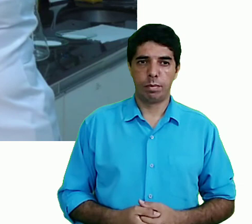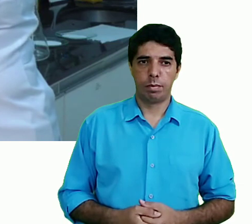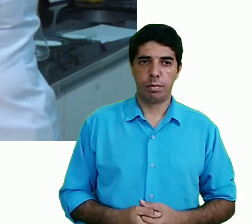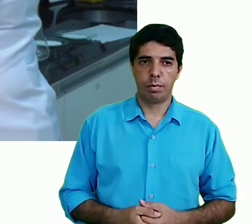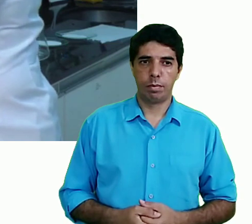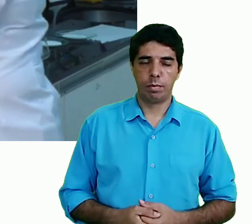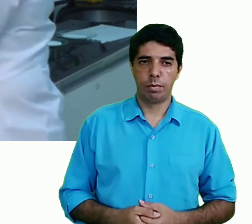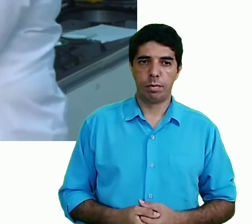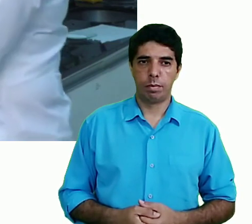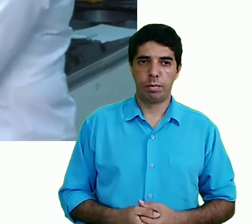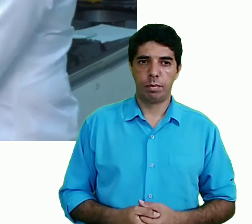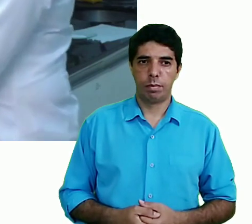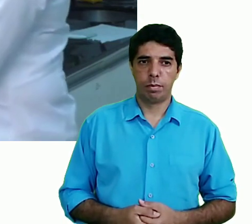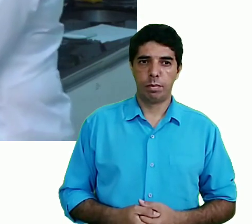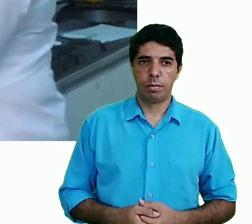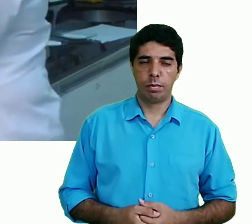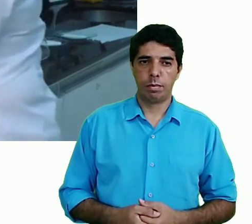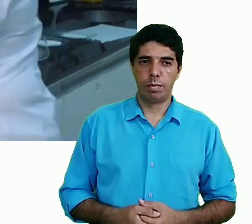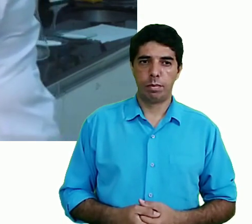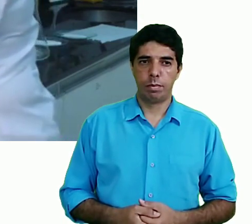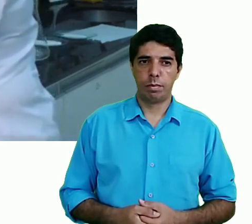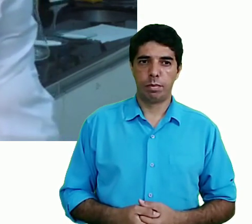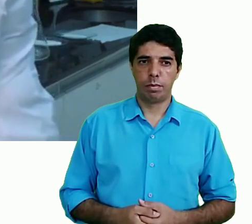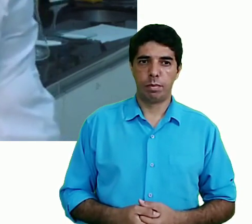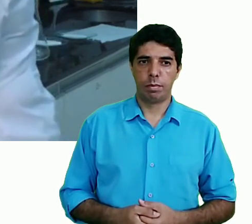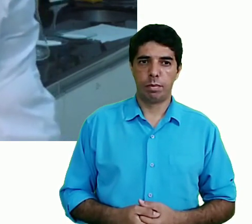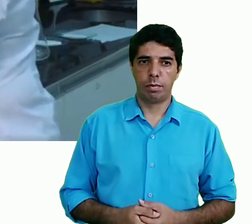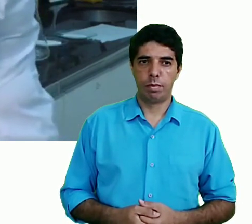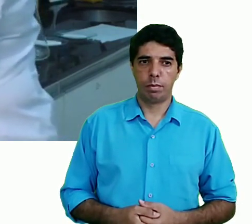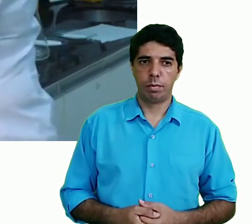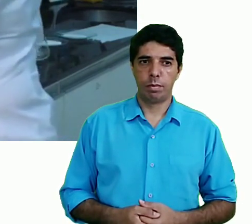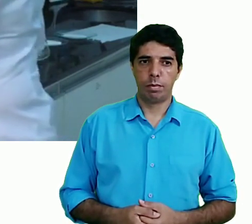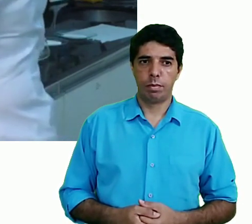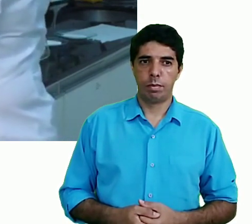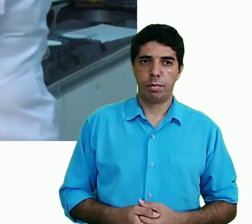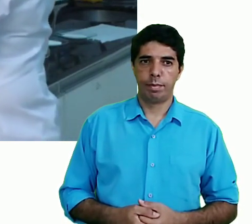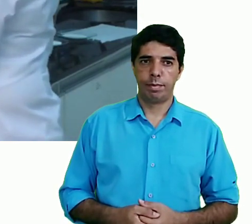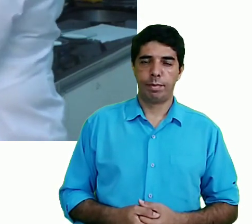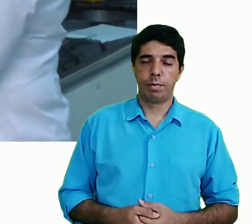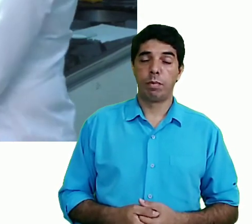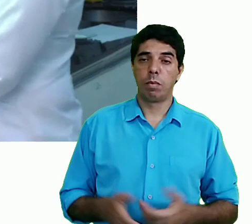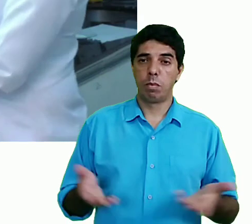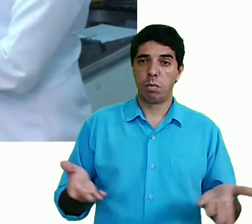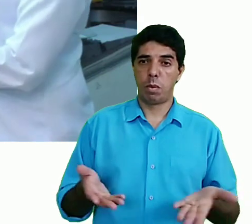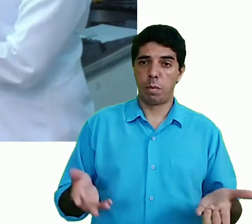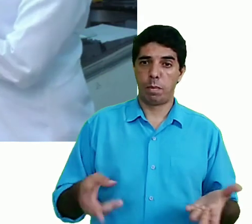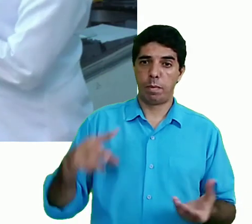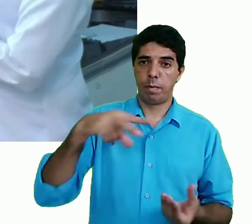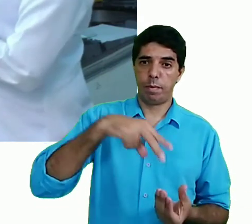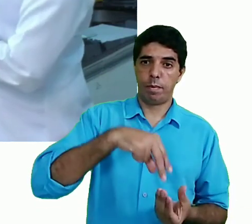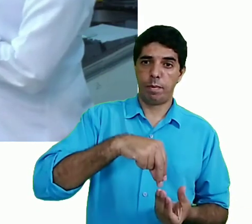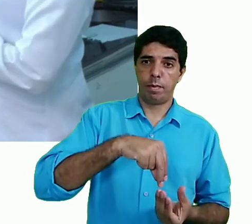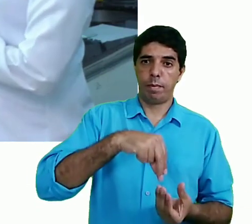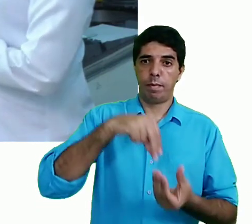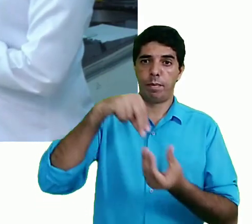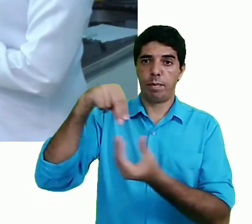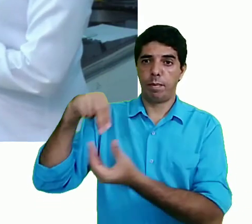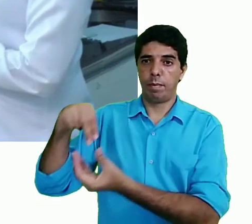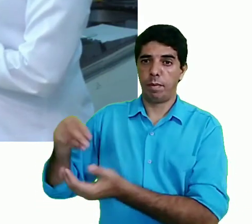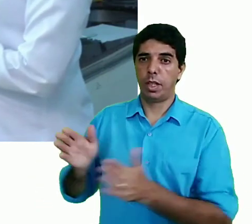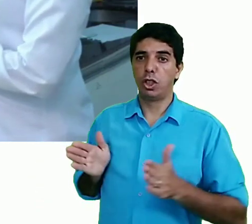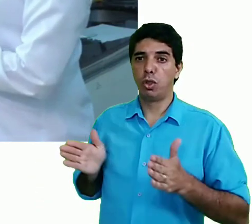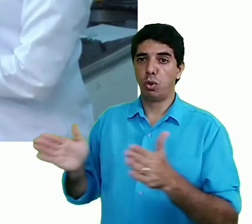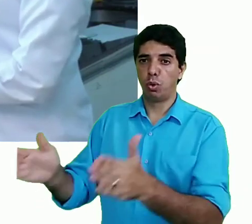bom? Então, é isso. Feito isso, o que nós iremos fazer, professora? Nós iremos transferir para